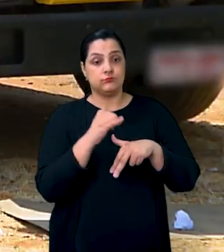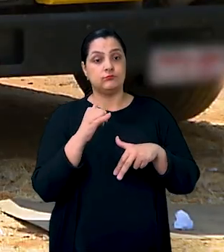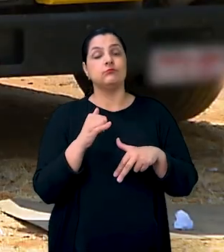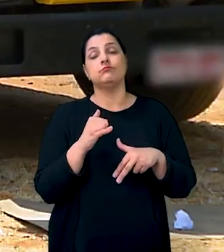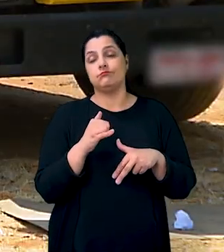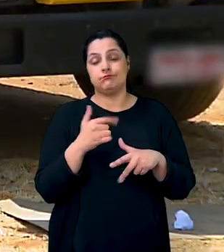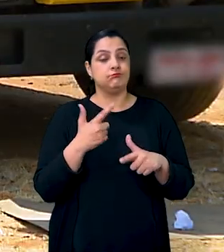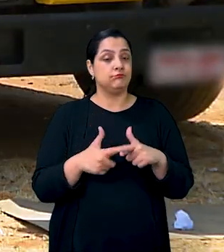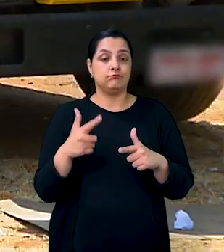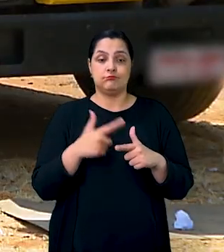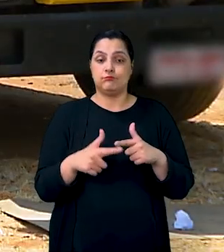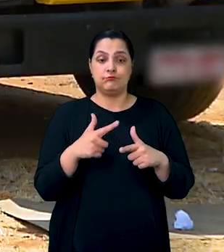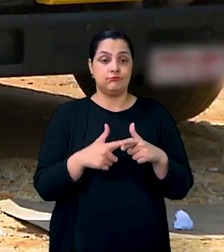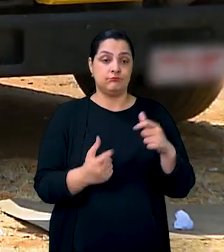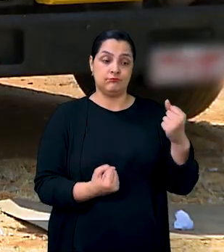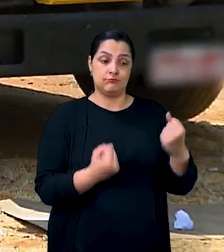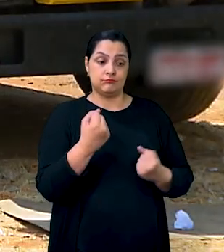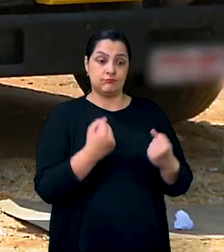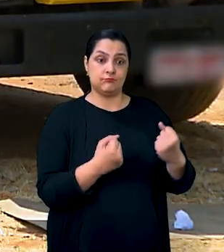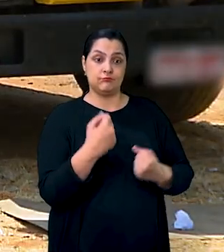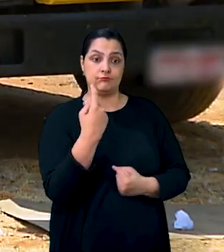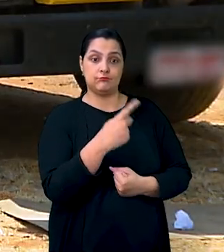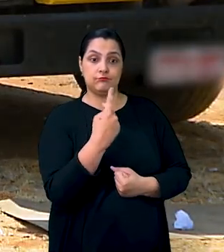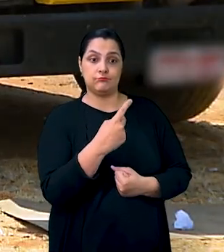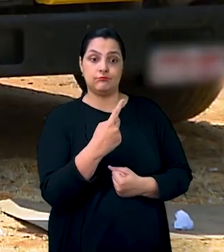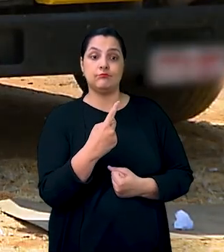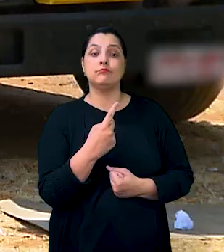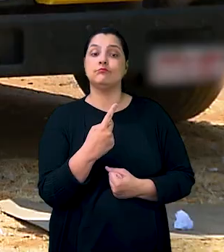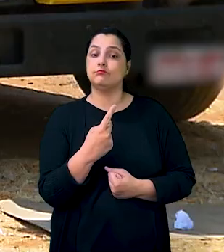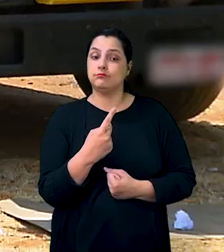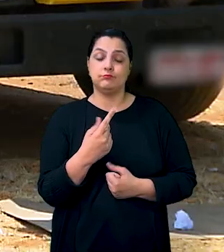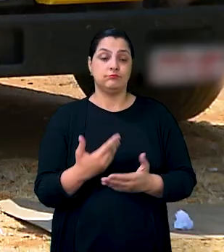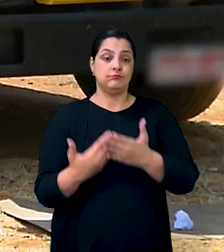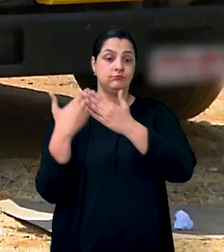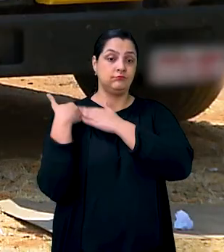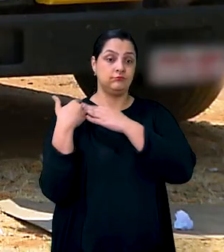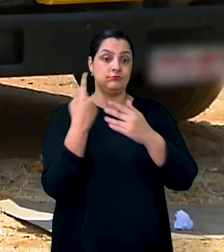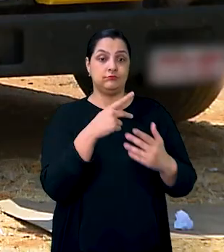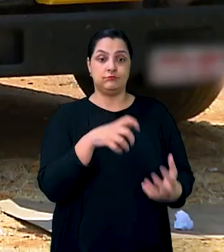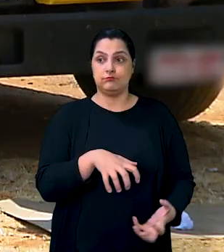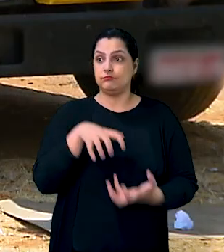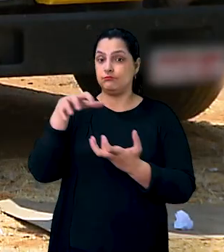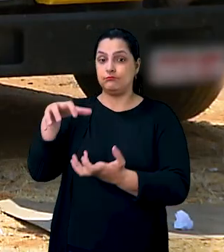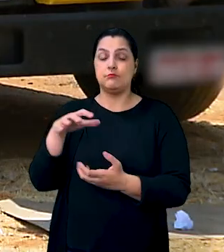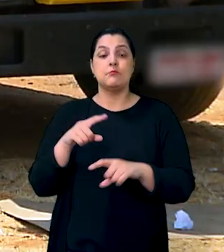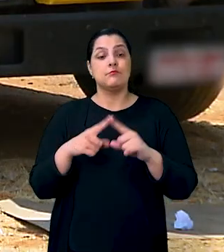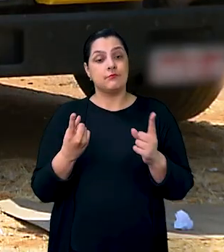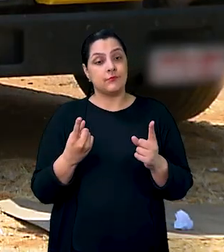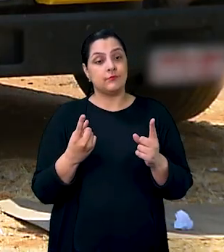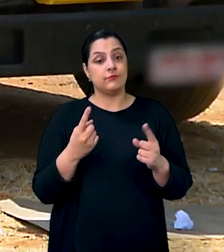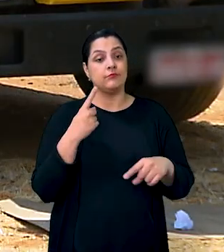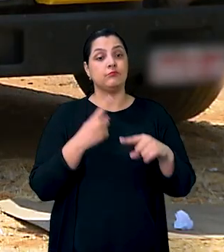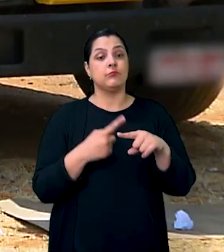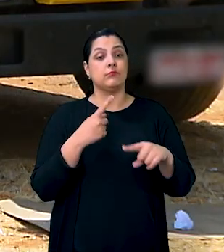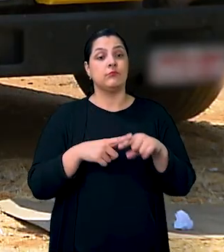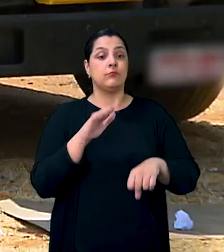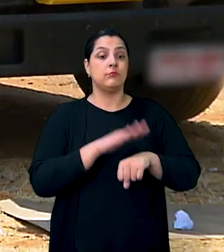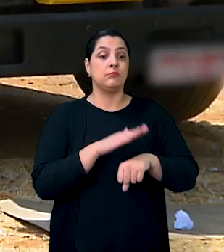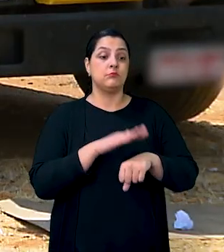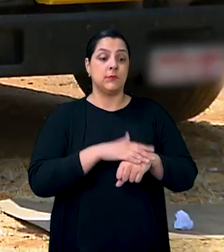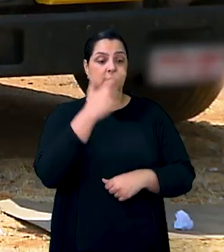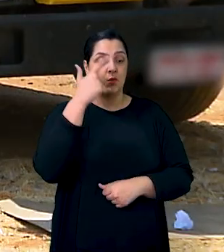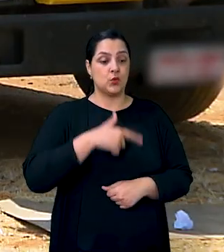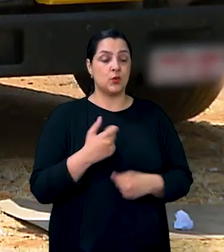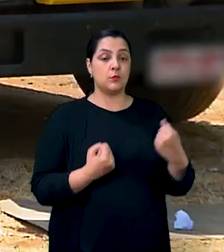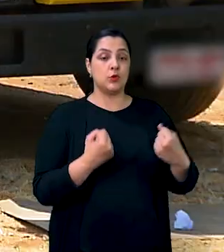acidente fatal não foi causado especificamente pelo desempenho da atribuição de entrega, mas em razão da